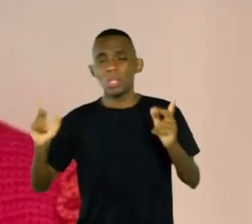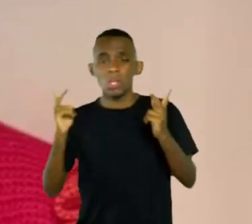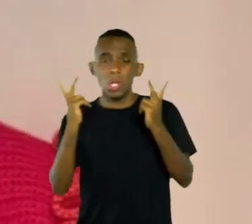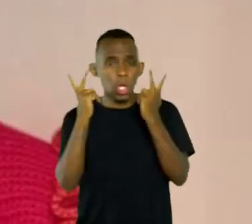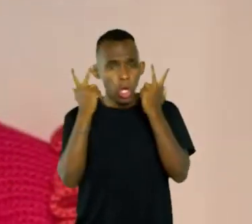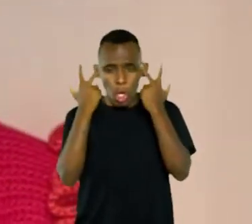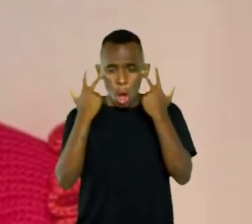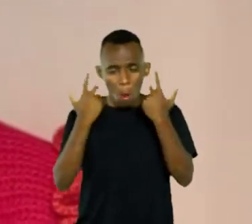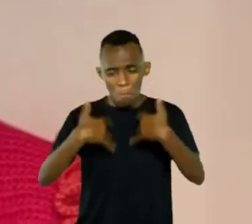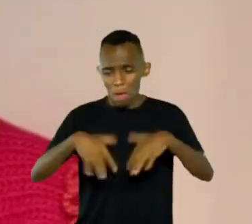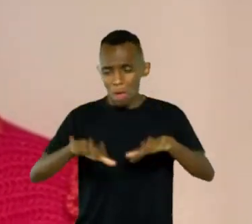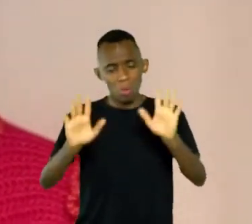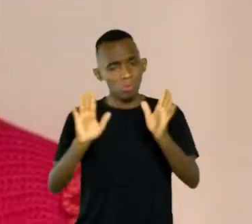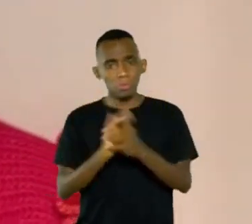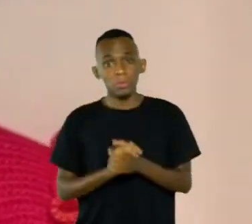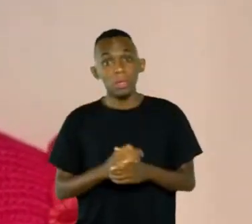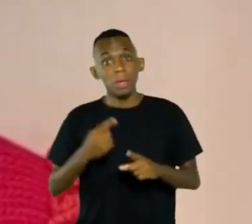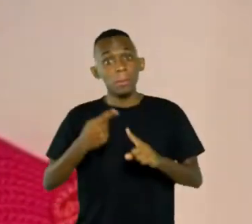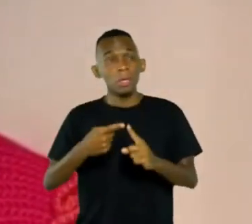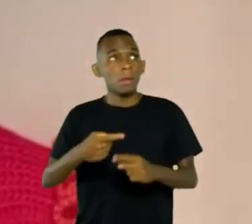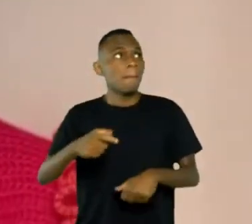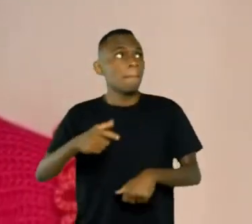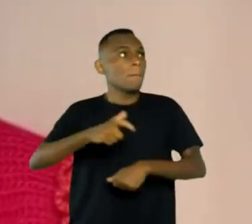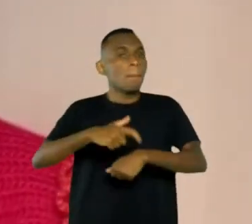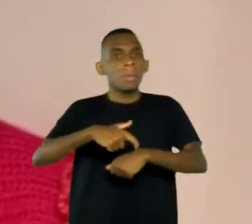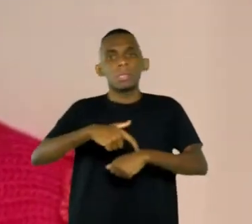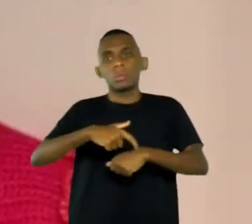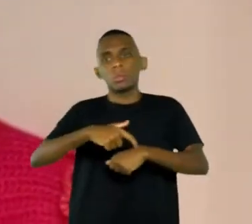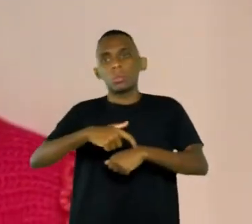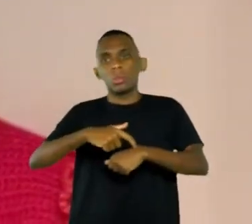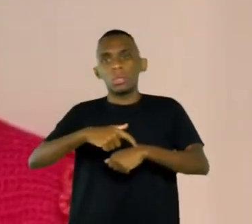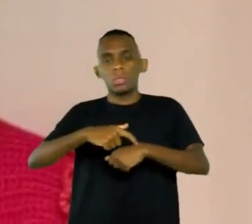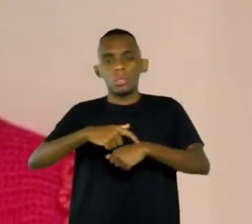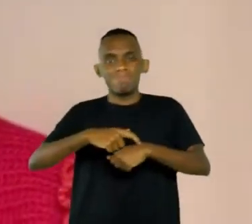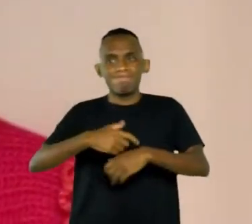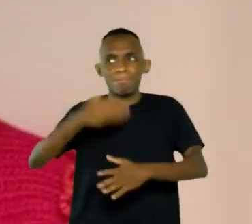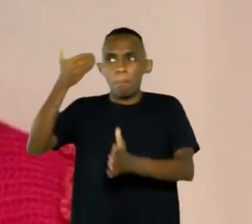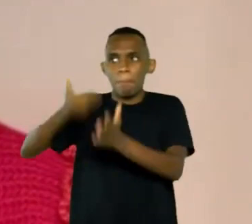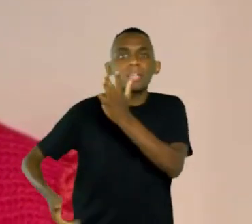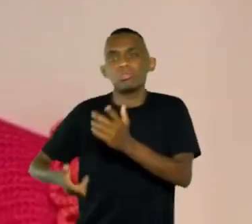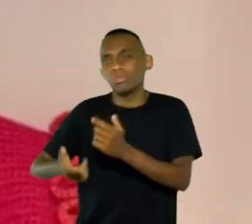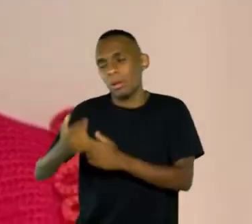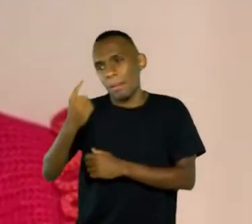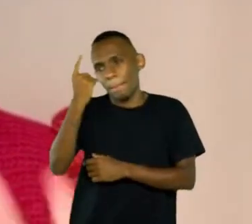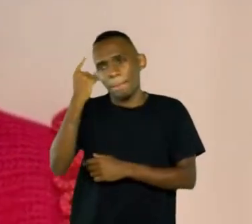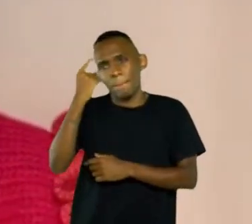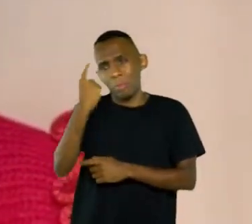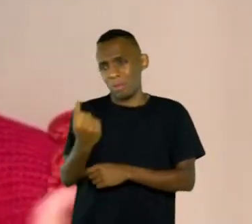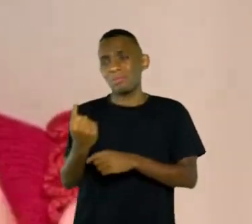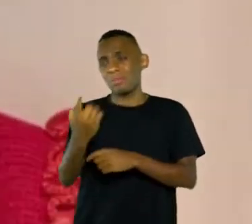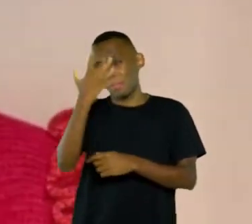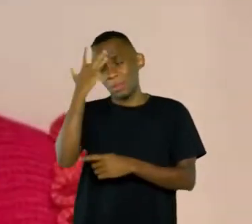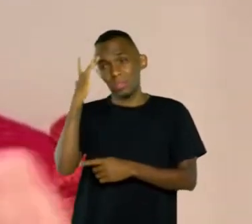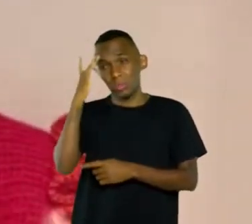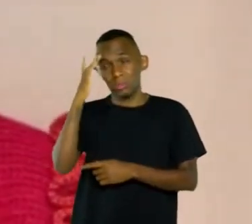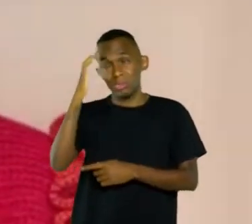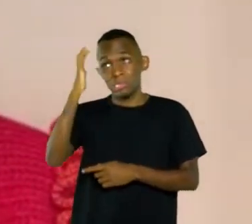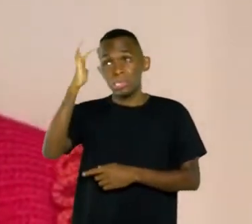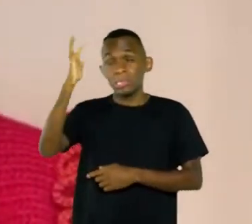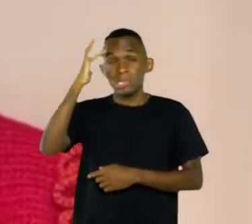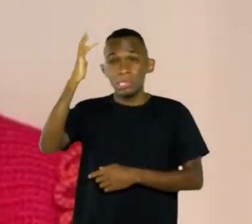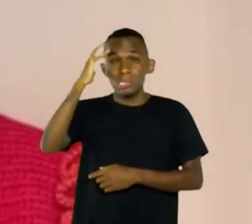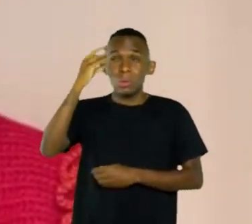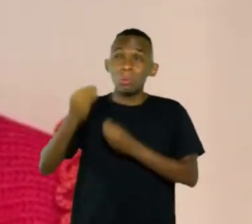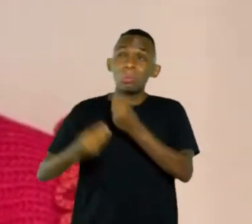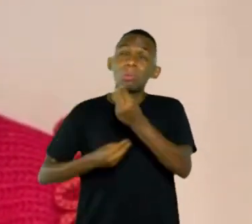é desesperador a partir do momento que você não consegue imaginar a vida sem aquela pessoa e você tem que todo dia confrontar essa